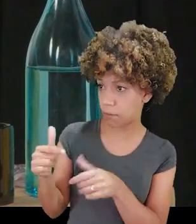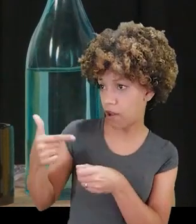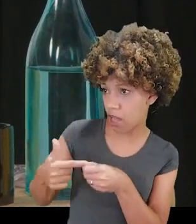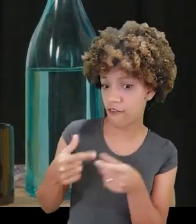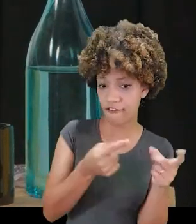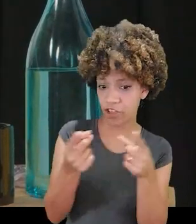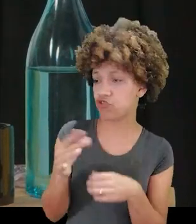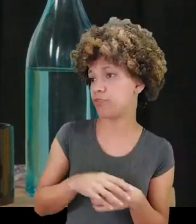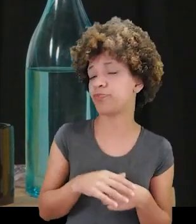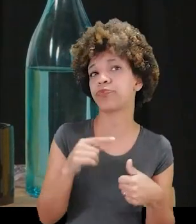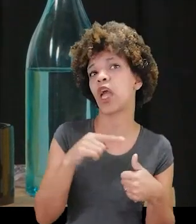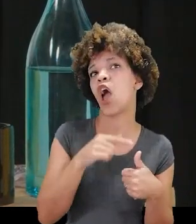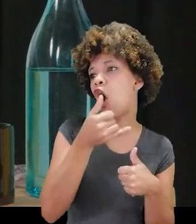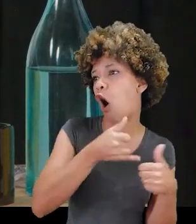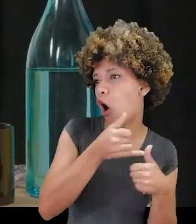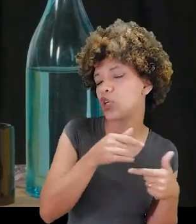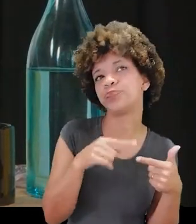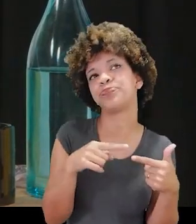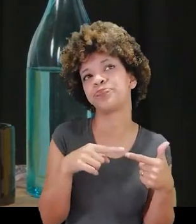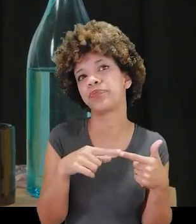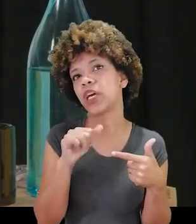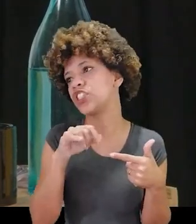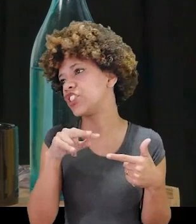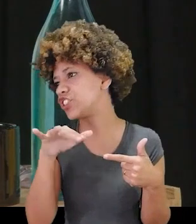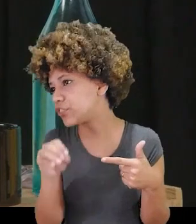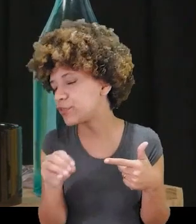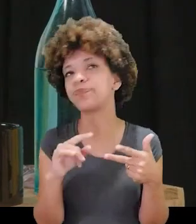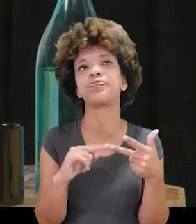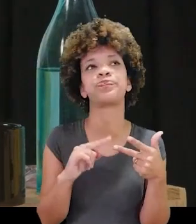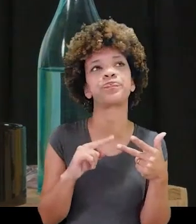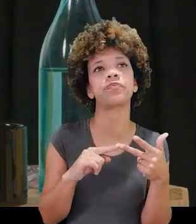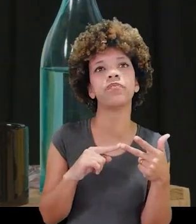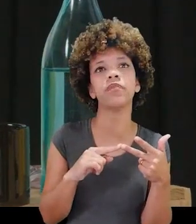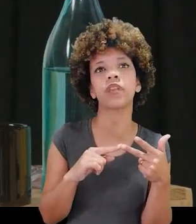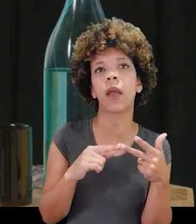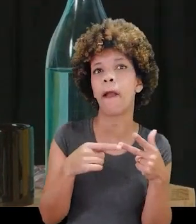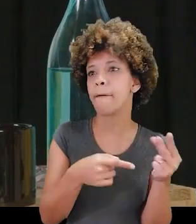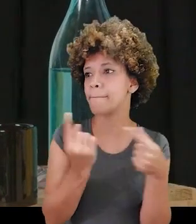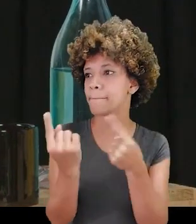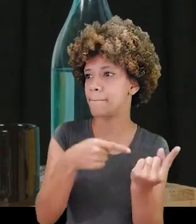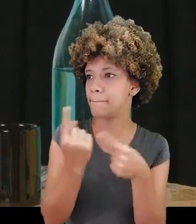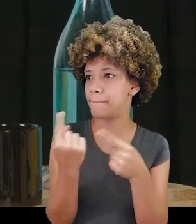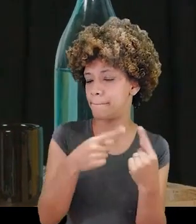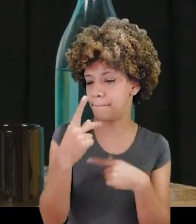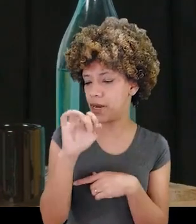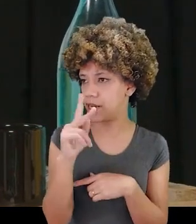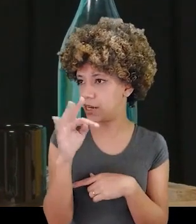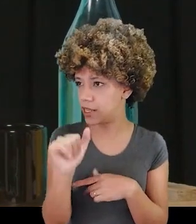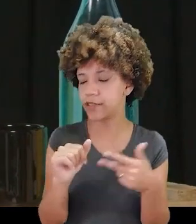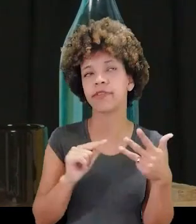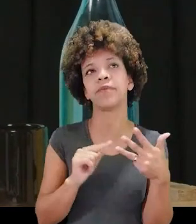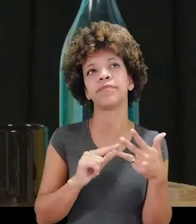vendedor né ele vende óleo frente isso ele vem de aditivo para o carro ele vem palheta